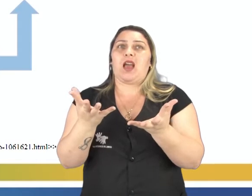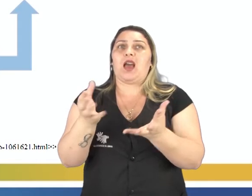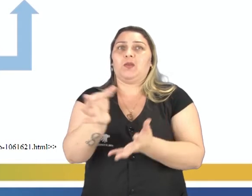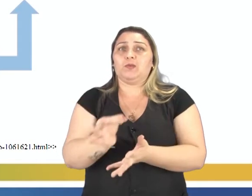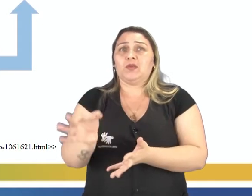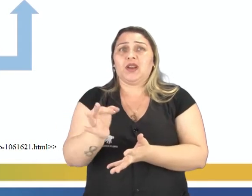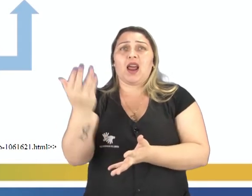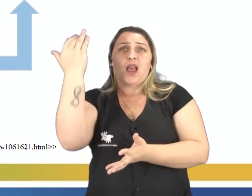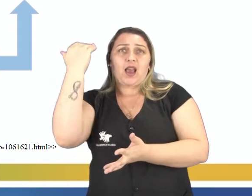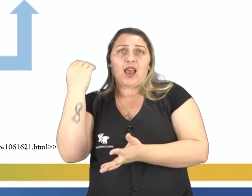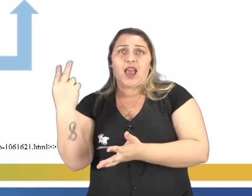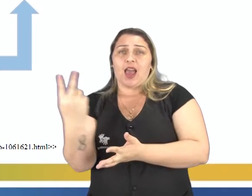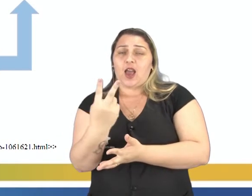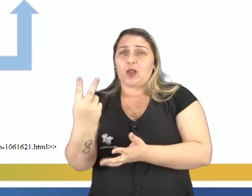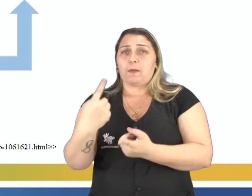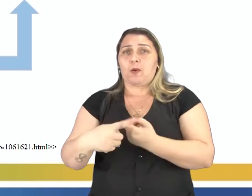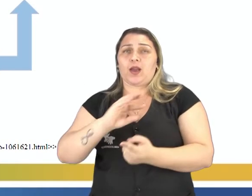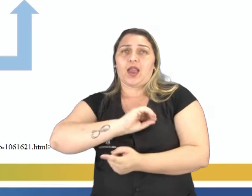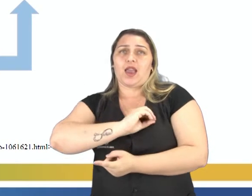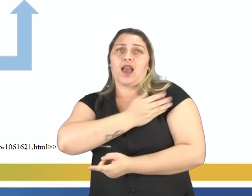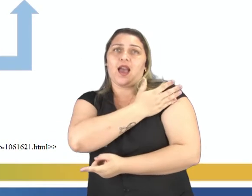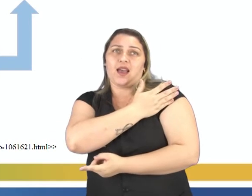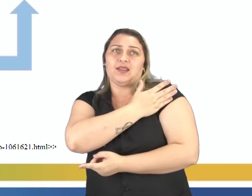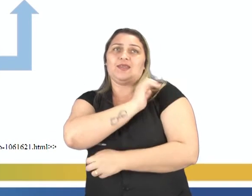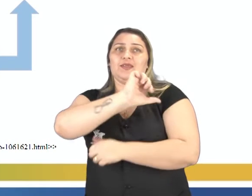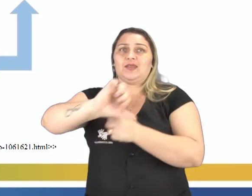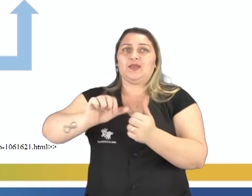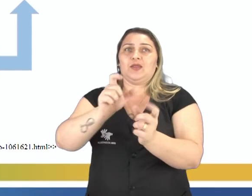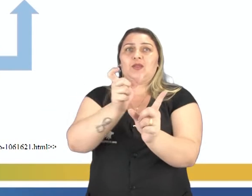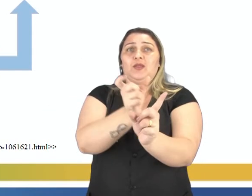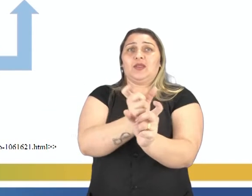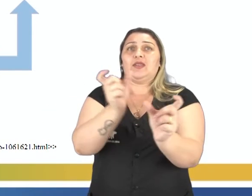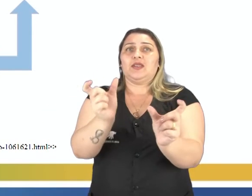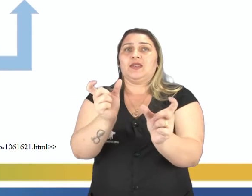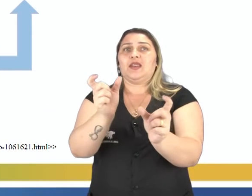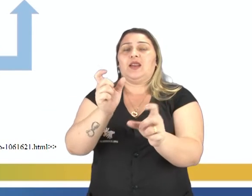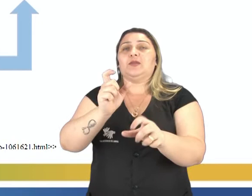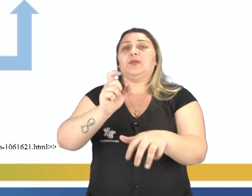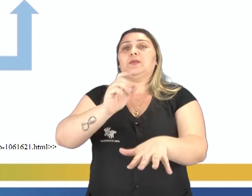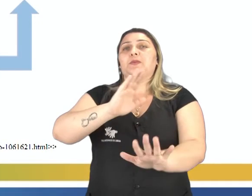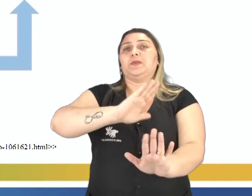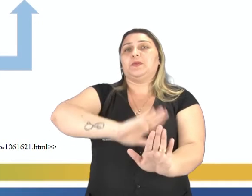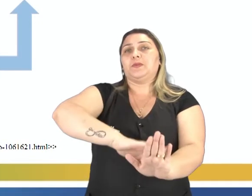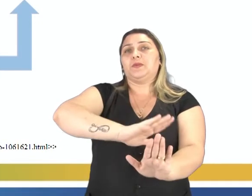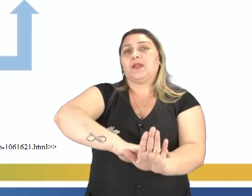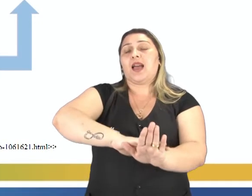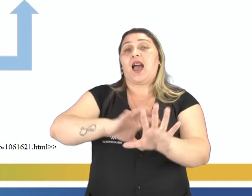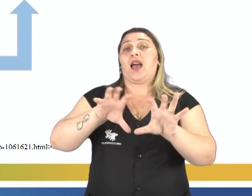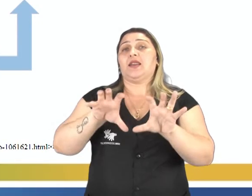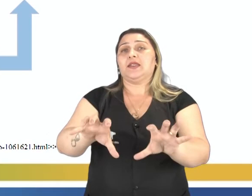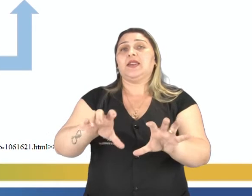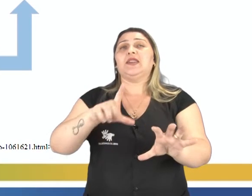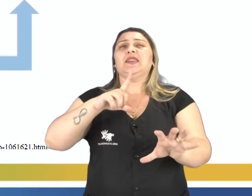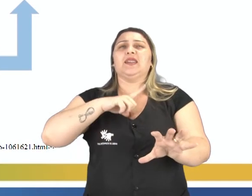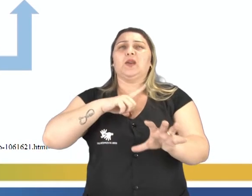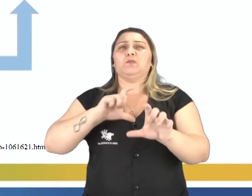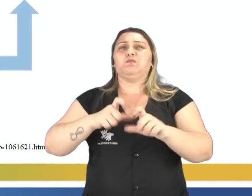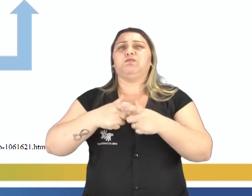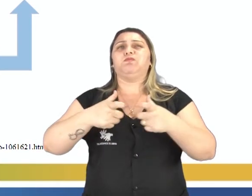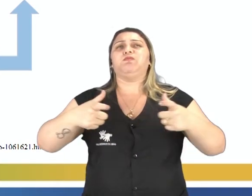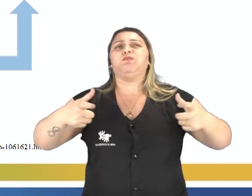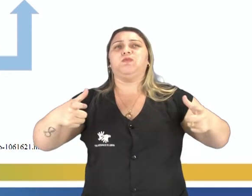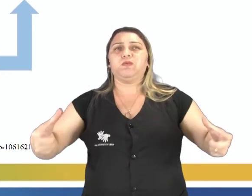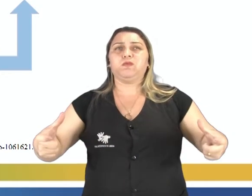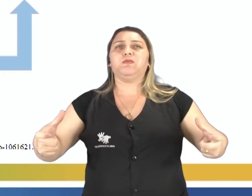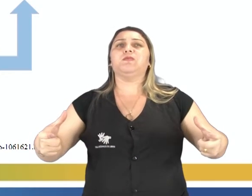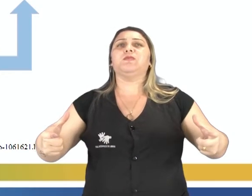porque racismo tornou-se sinônimo de intolerância e assim há uma lista volumosa de itens repudiados